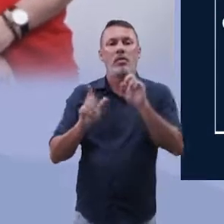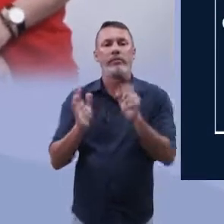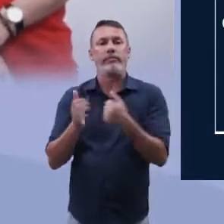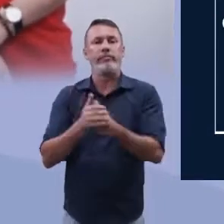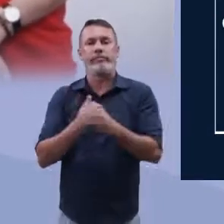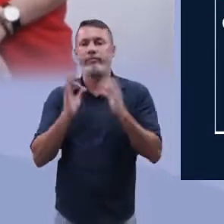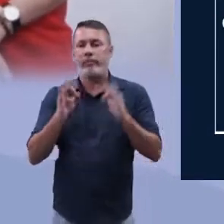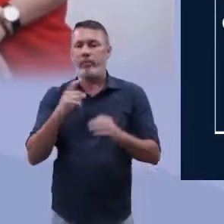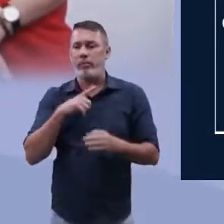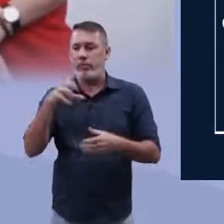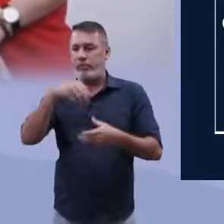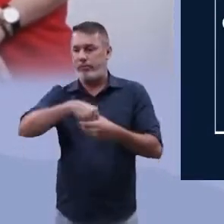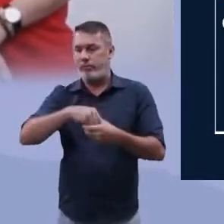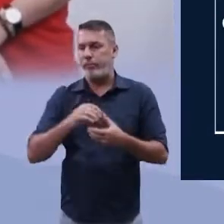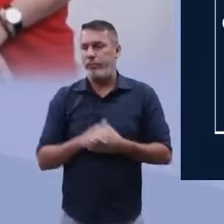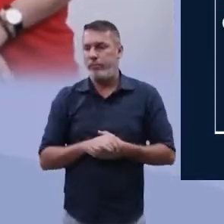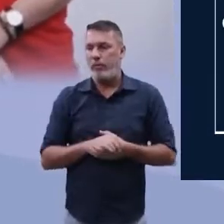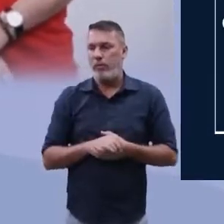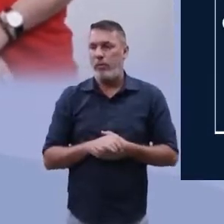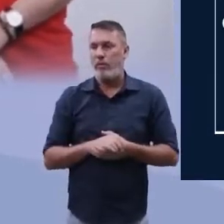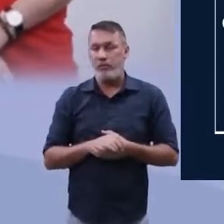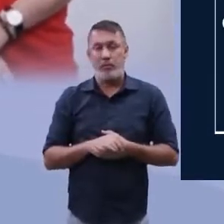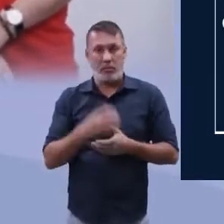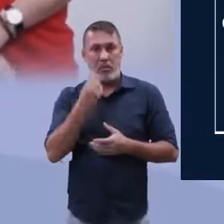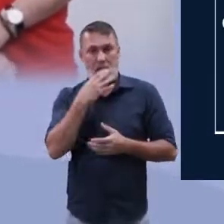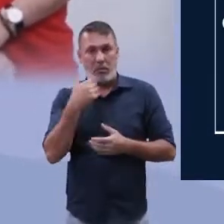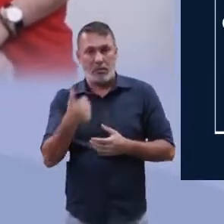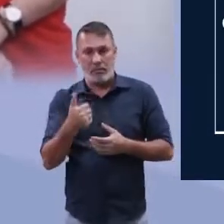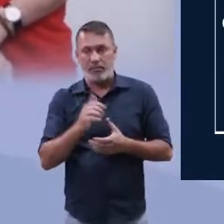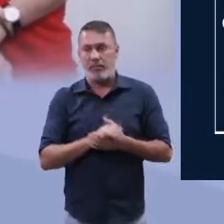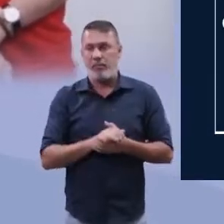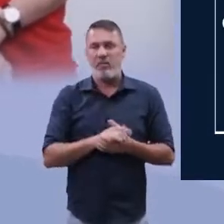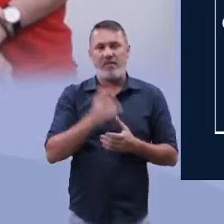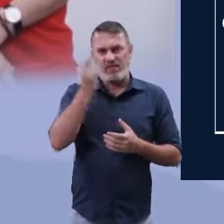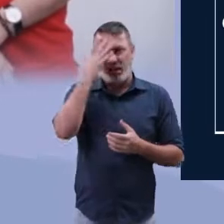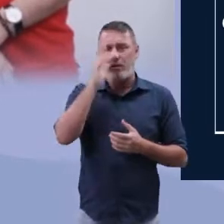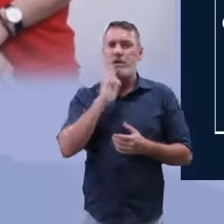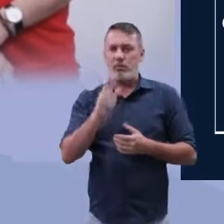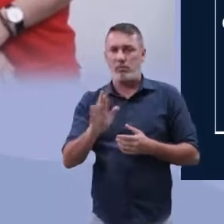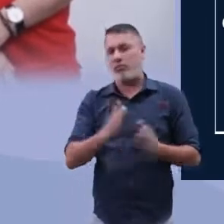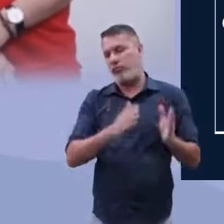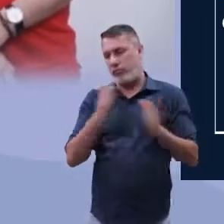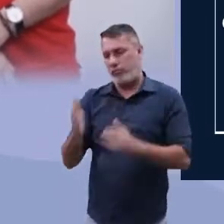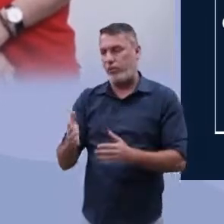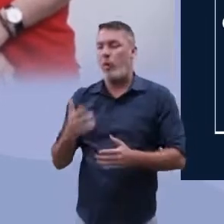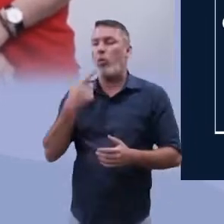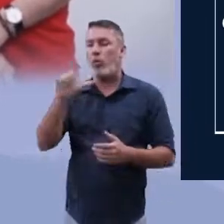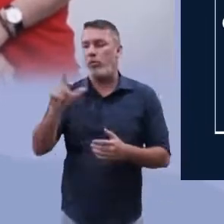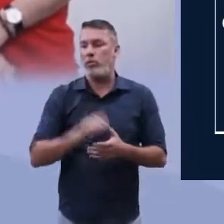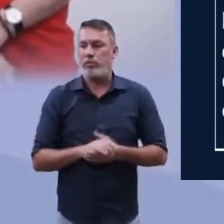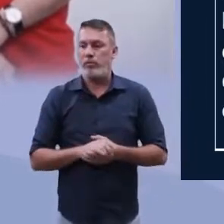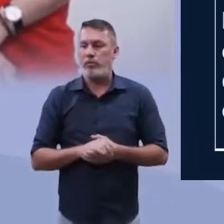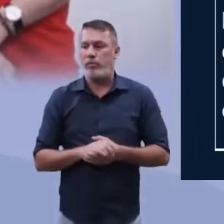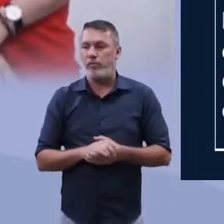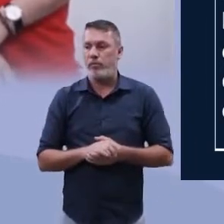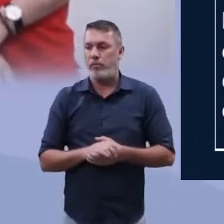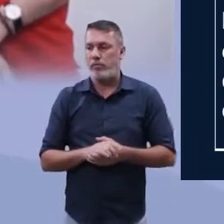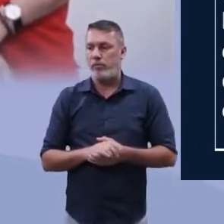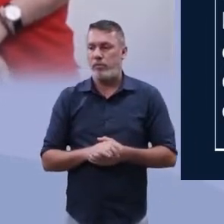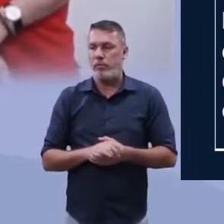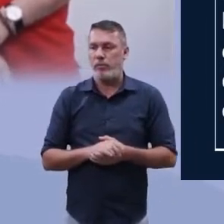I won't be able to meet you for lunch tomorrow. Tudo bem? Facinho, né? Então, bora pro